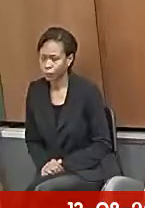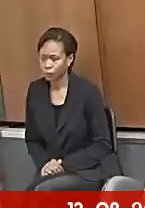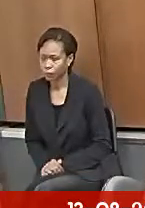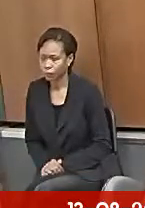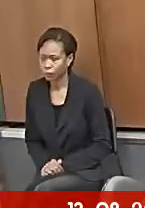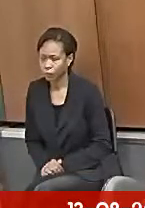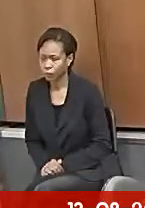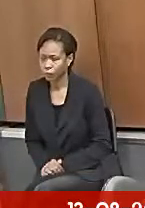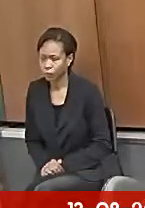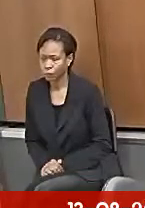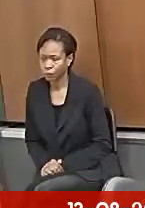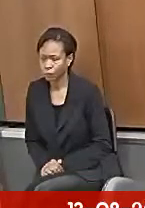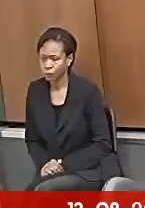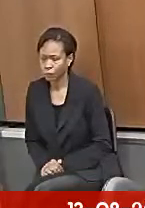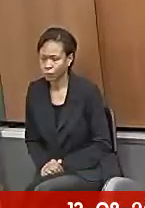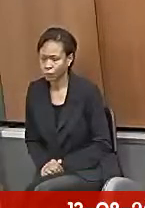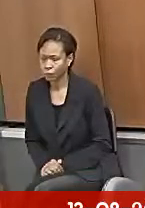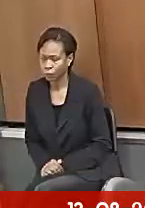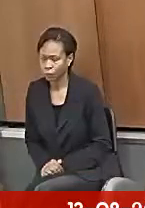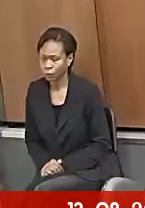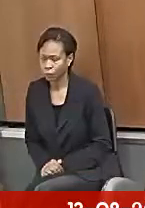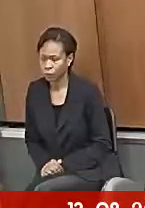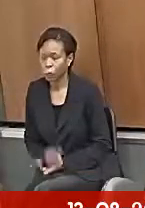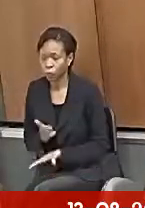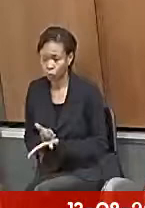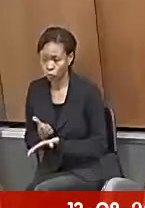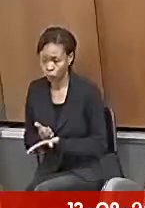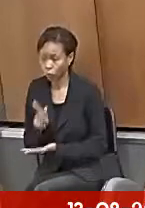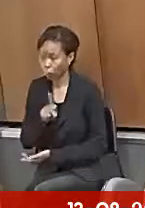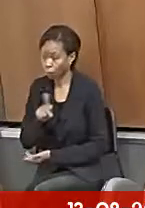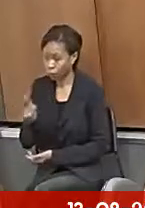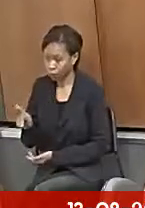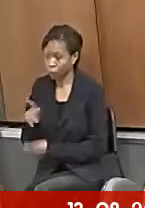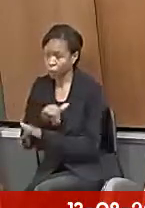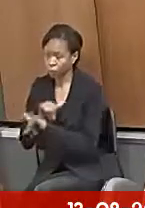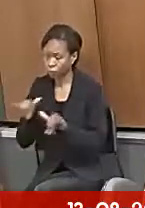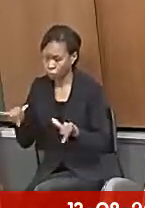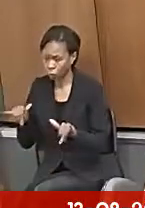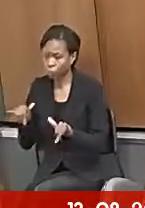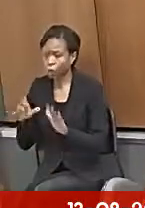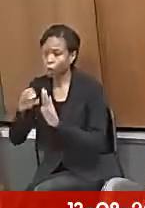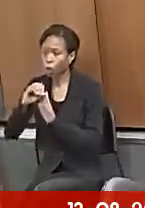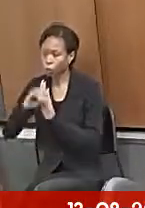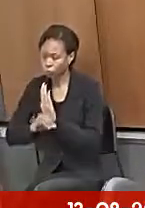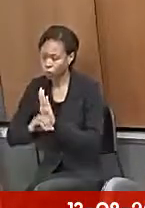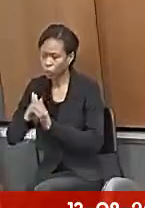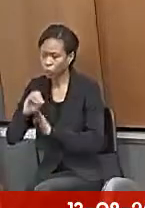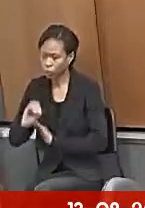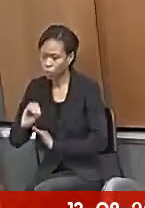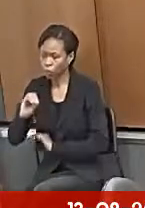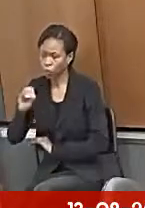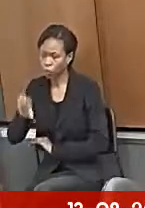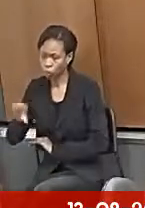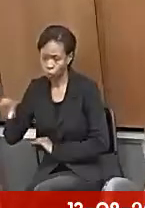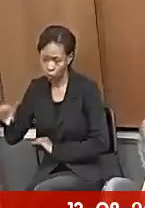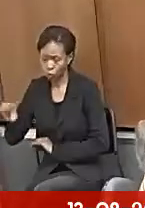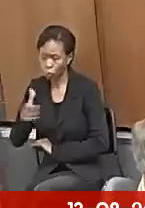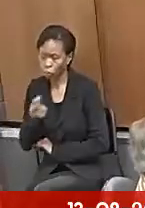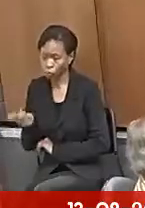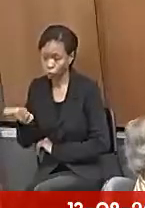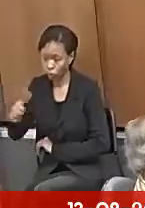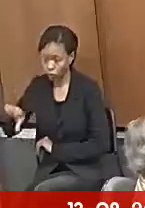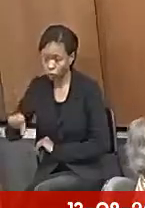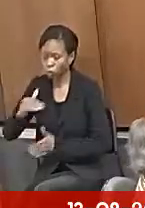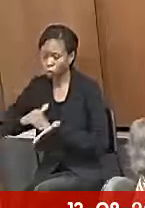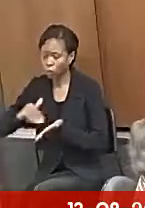então a continuar na presidência informa o recebimento do ofício 099 2019 da secretaria municipal